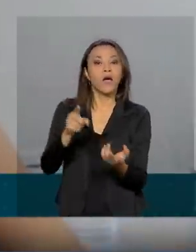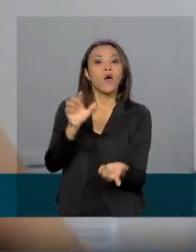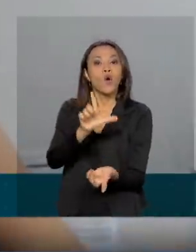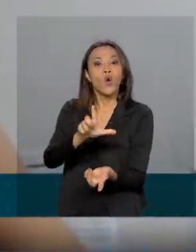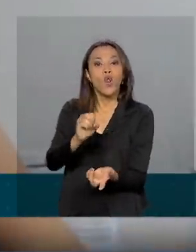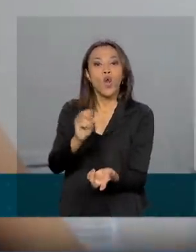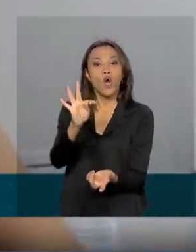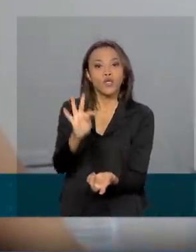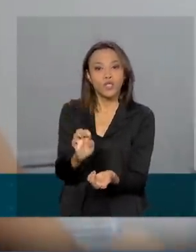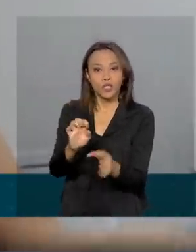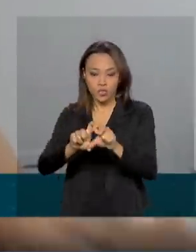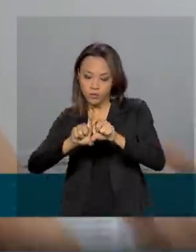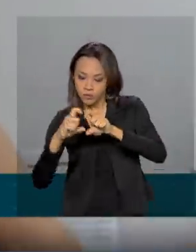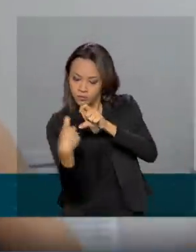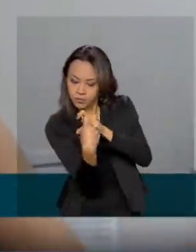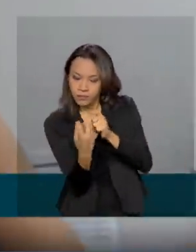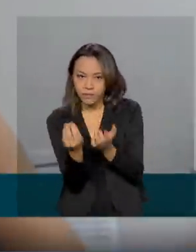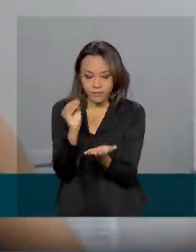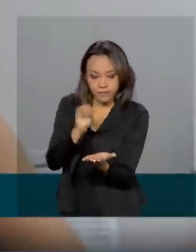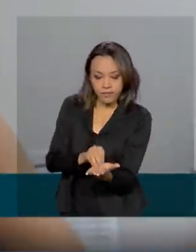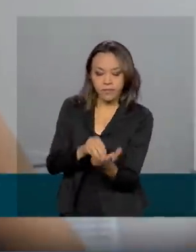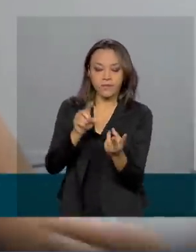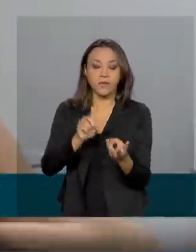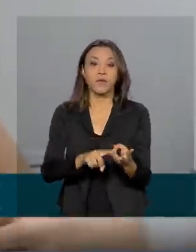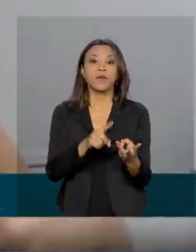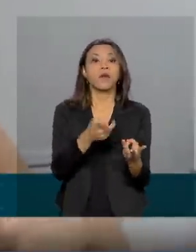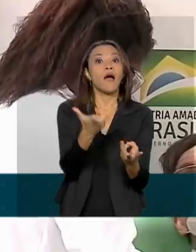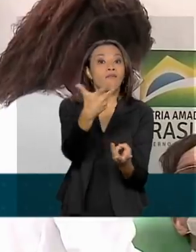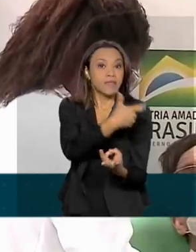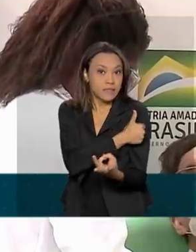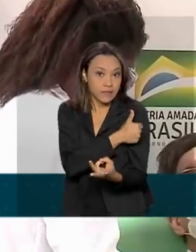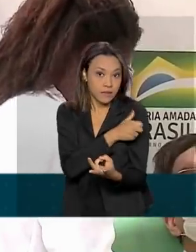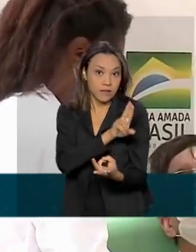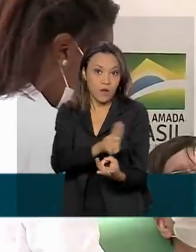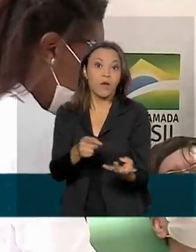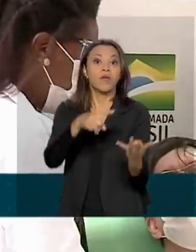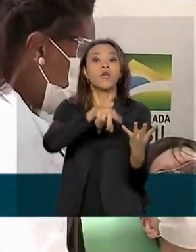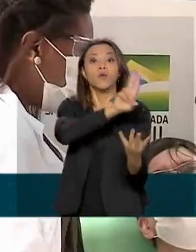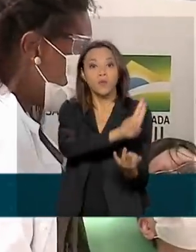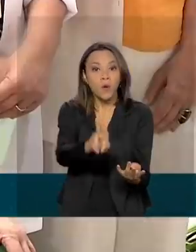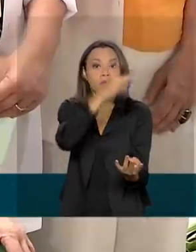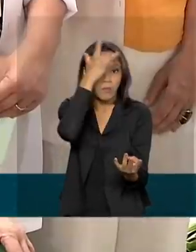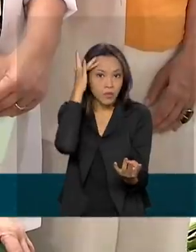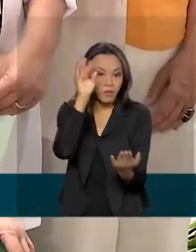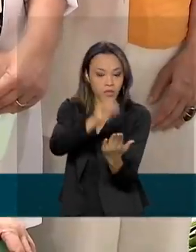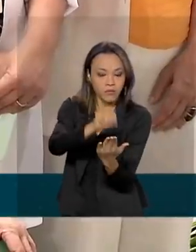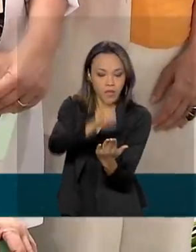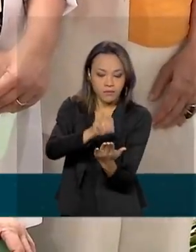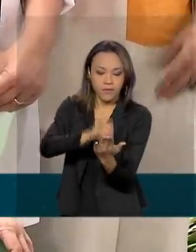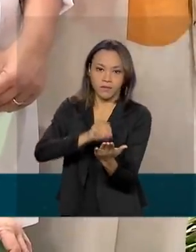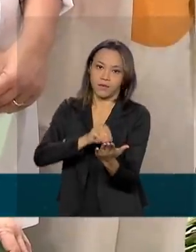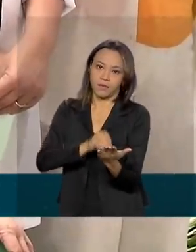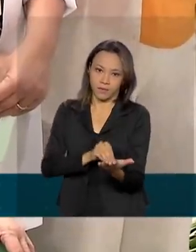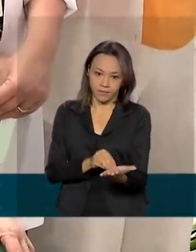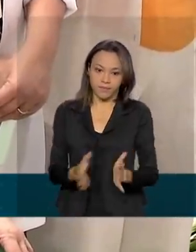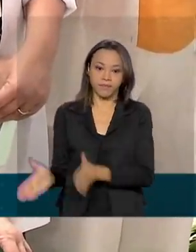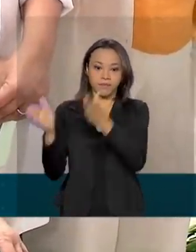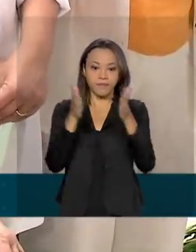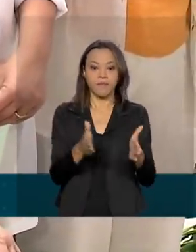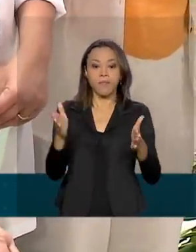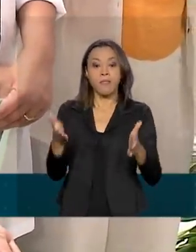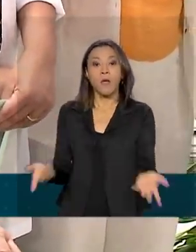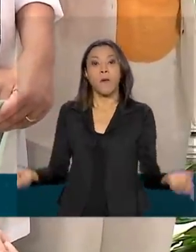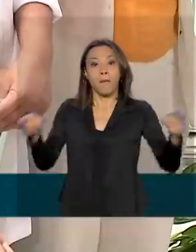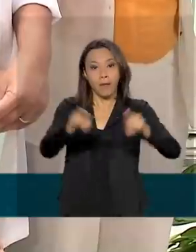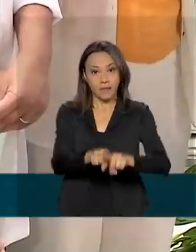data em que se indivíduo recebeu e o nome do indivíduo que está recebendo pelo programa A imuniza SUS uma parceria do Ministério